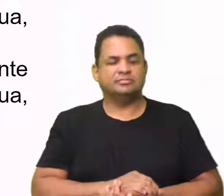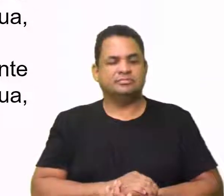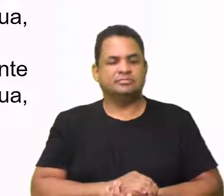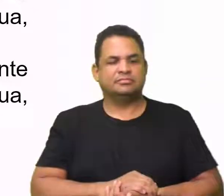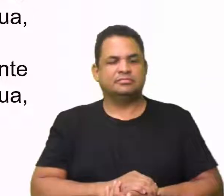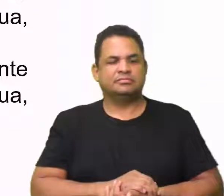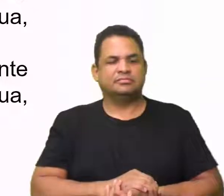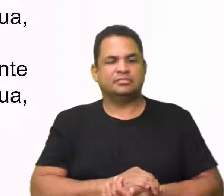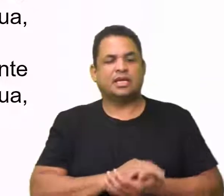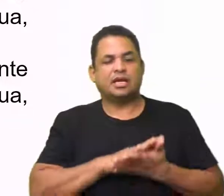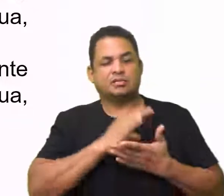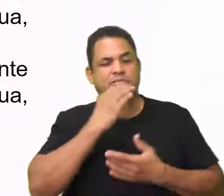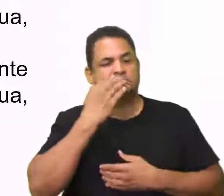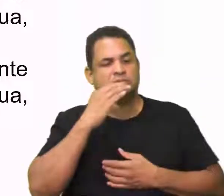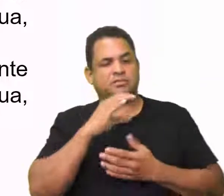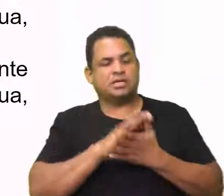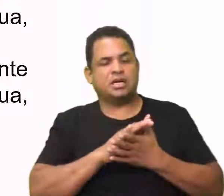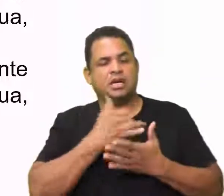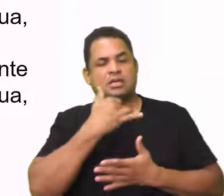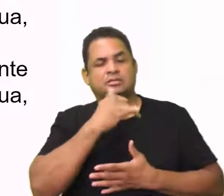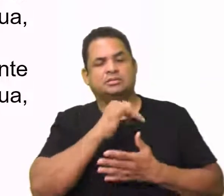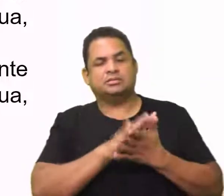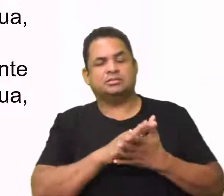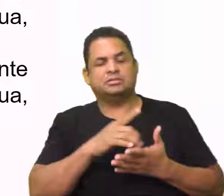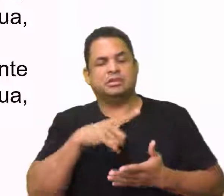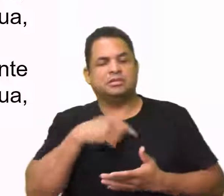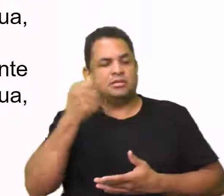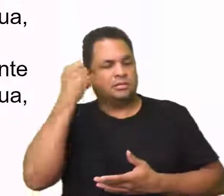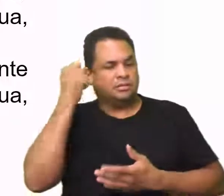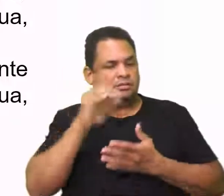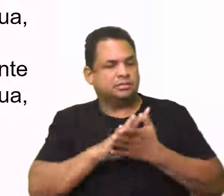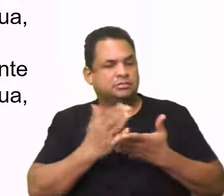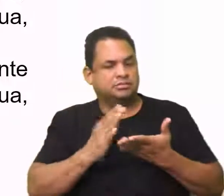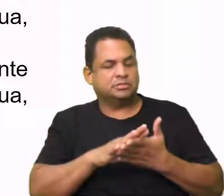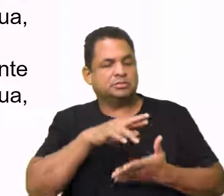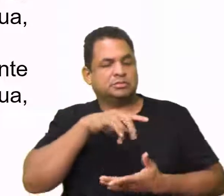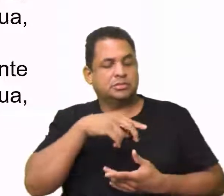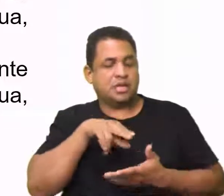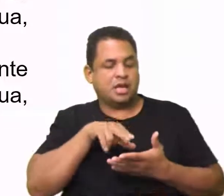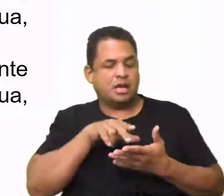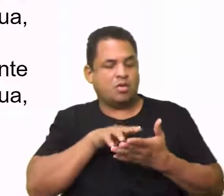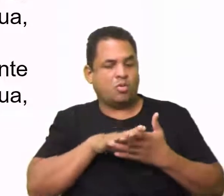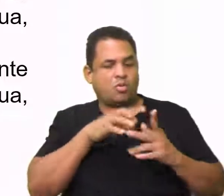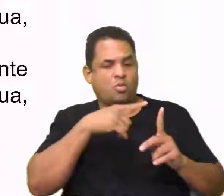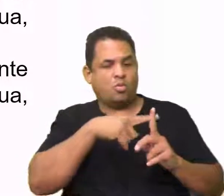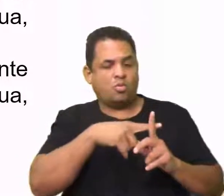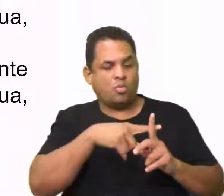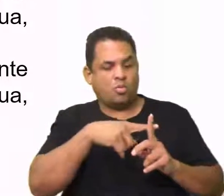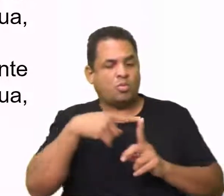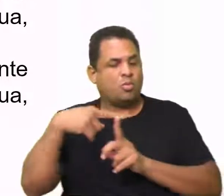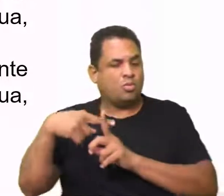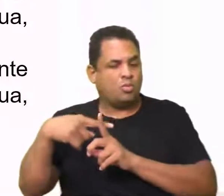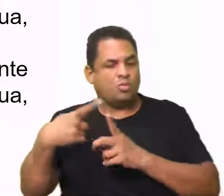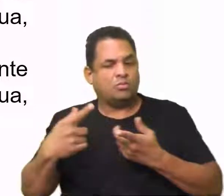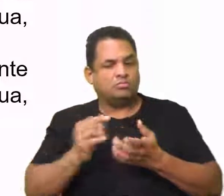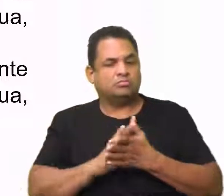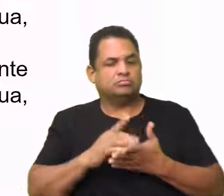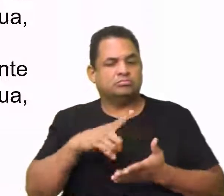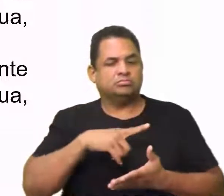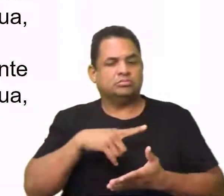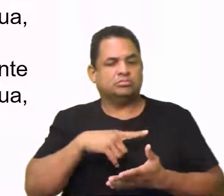As cargas elétricas em excesso no pente atraem as cargas de mesmo sinal da água, fazendo com que o filete